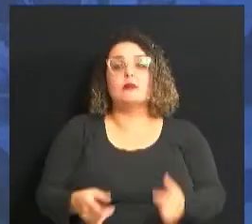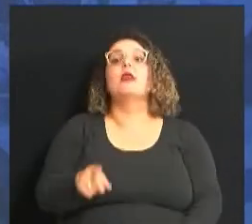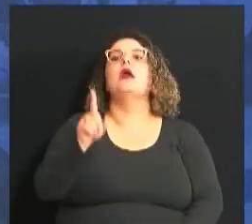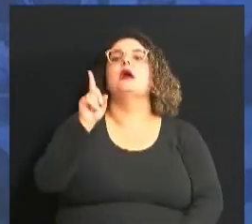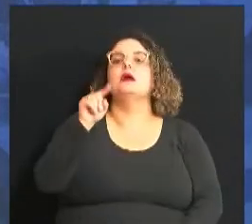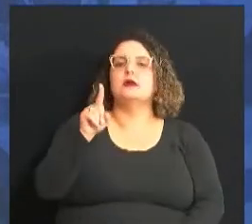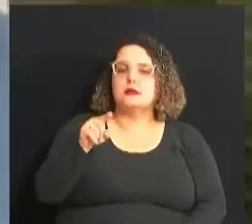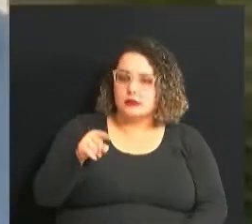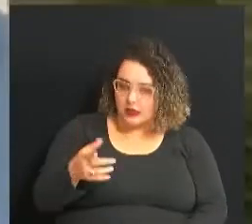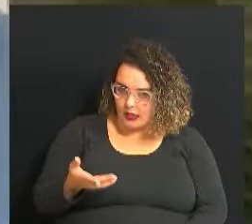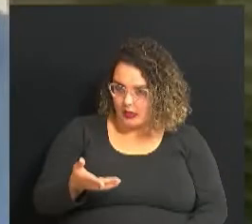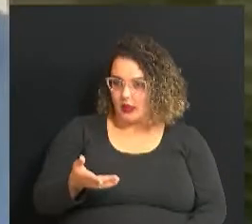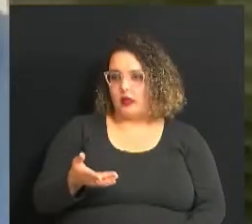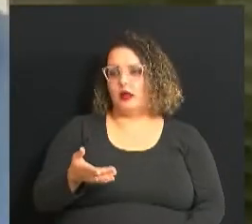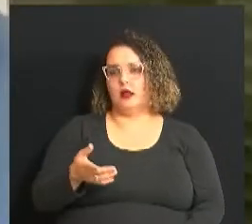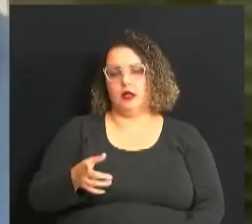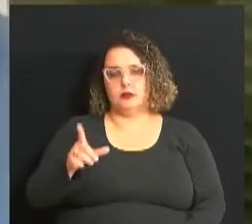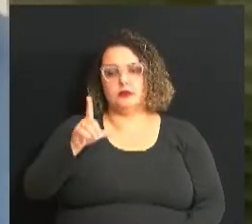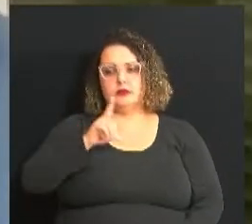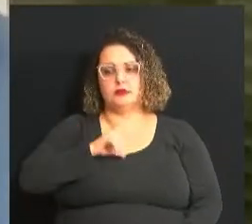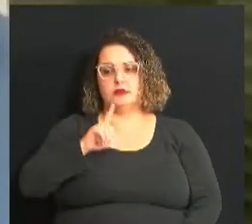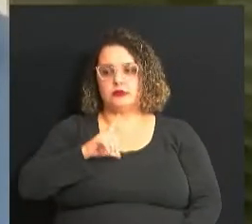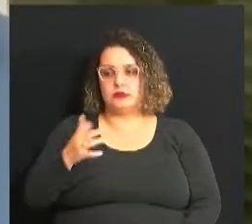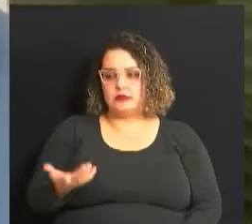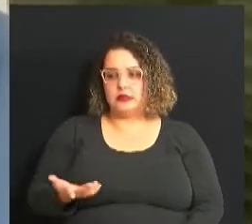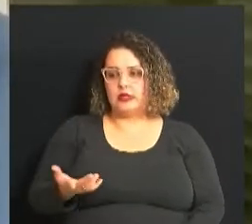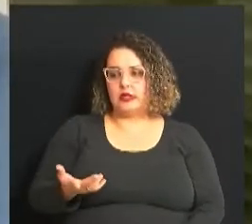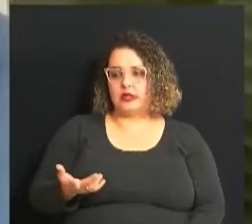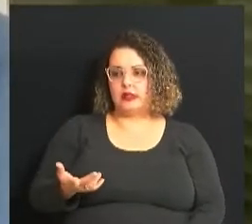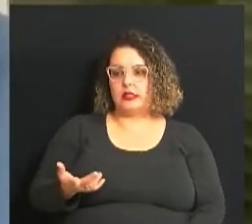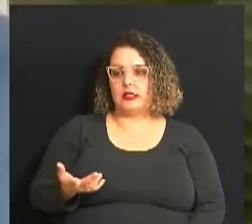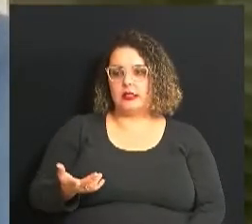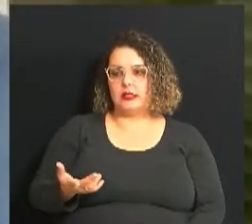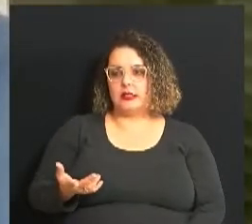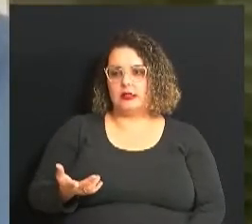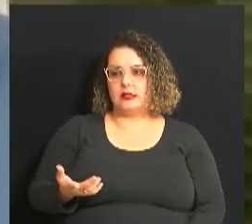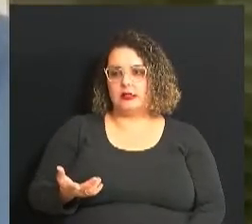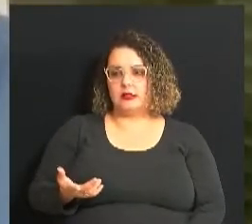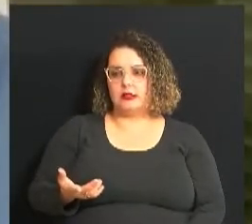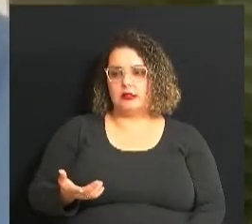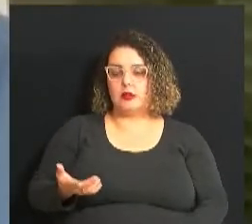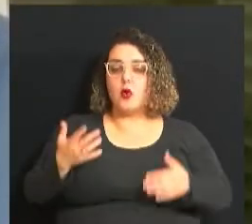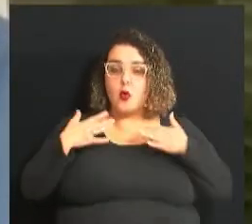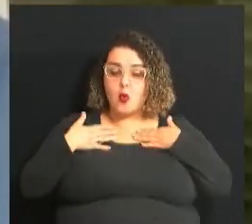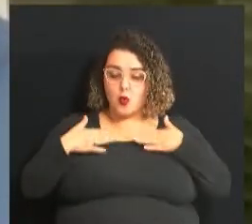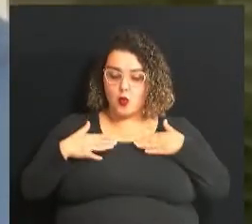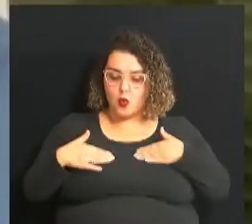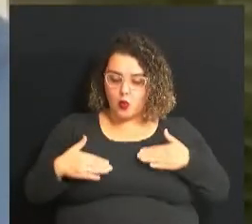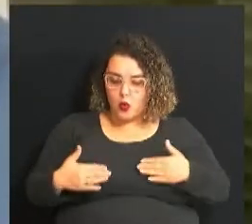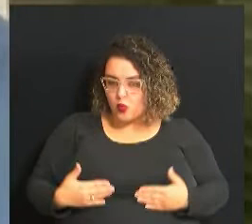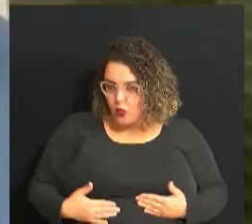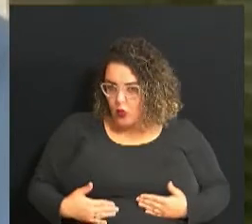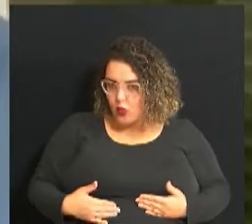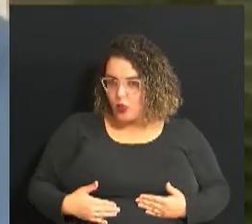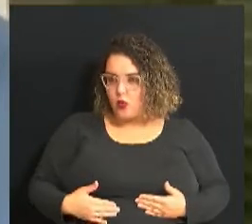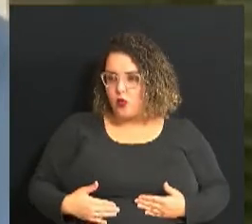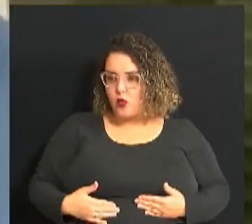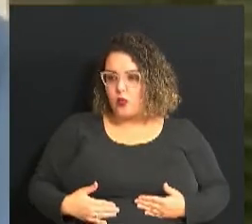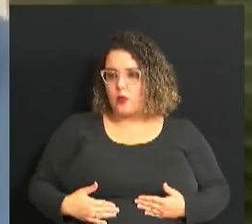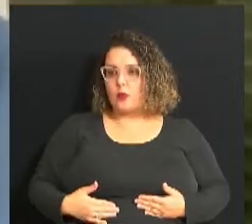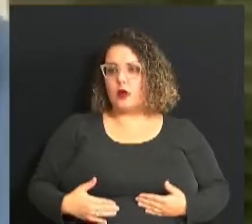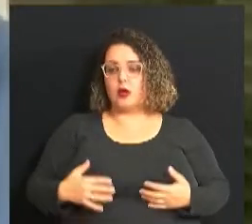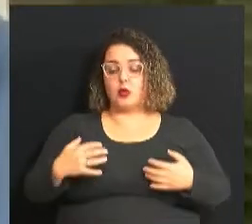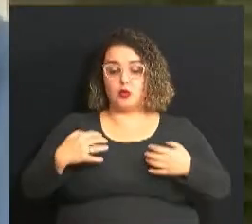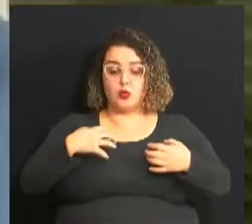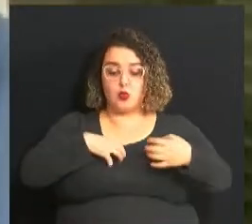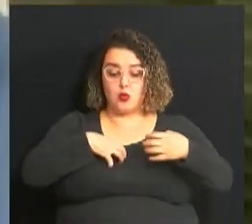Exatamente. A gente tem a constituição física, corporal, orgânica, ela foi